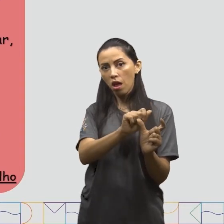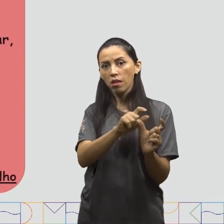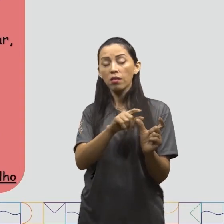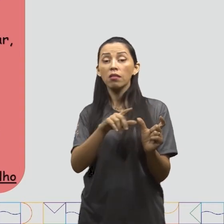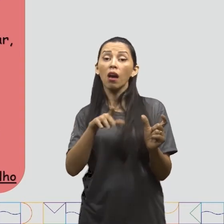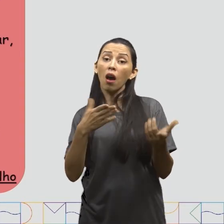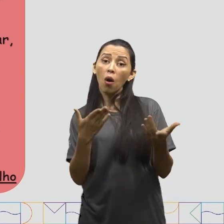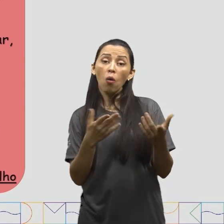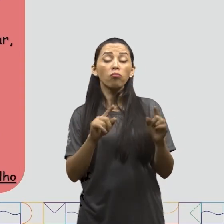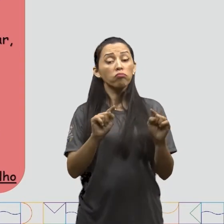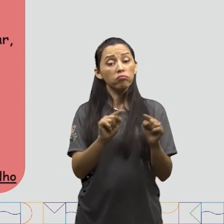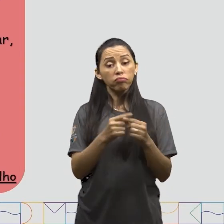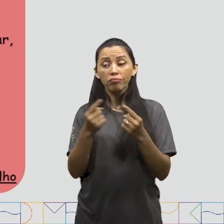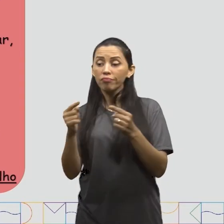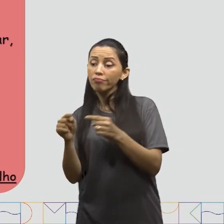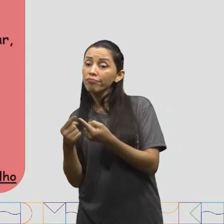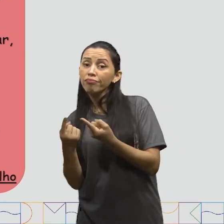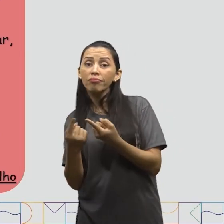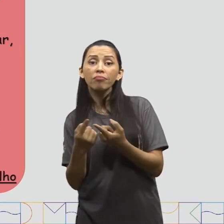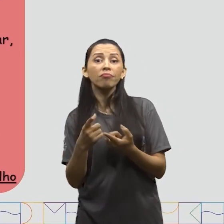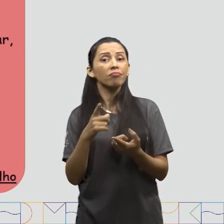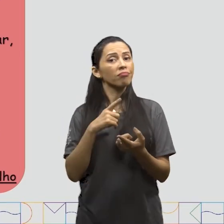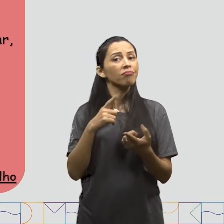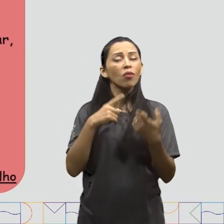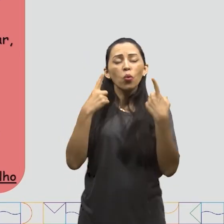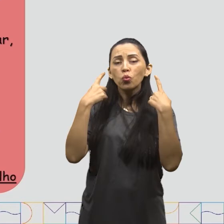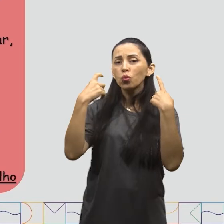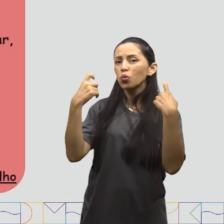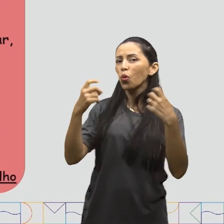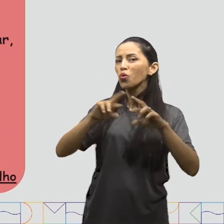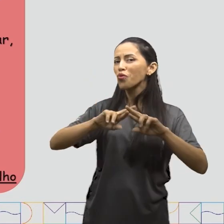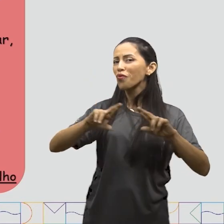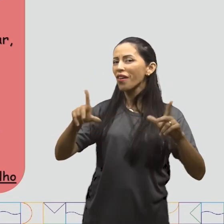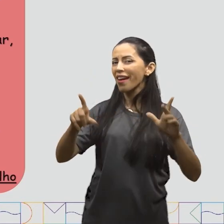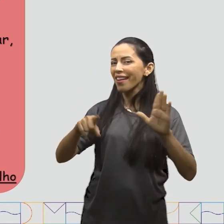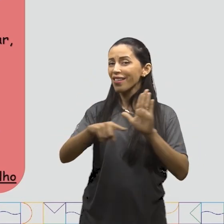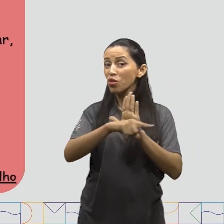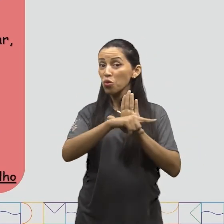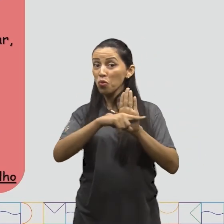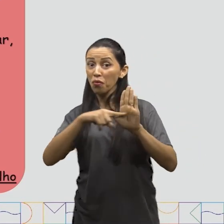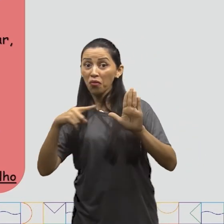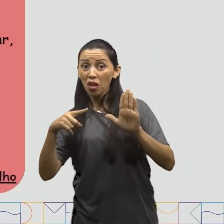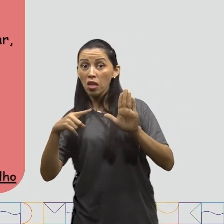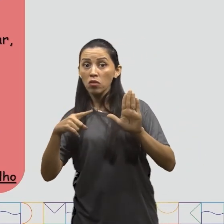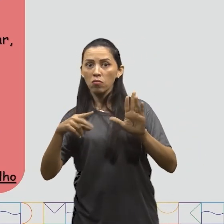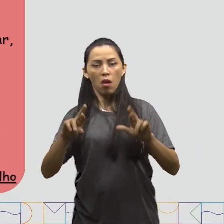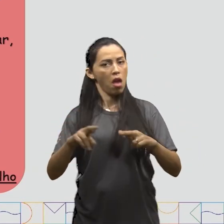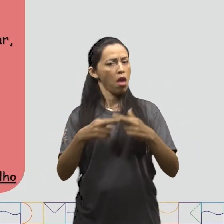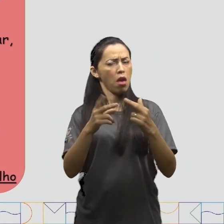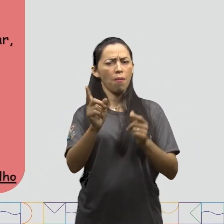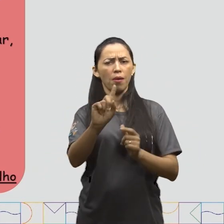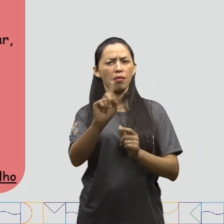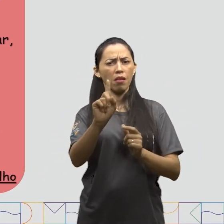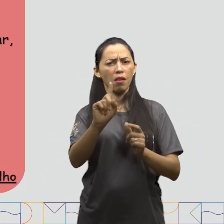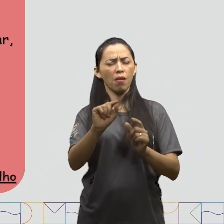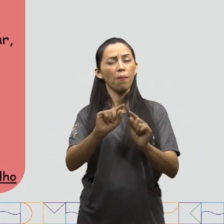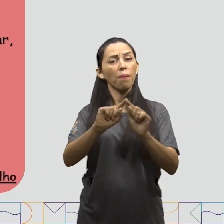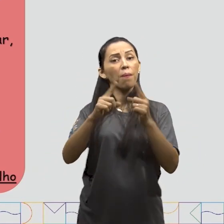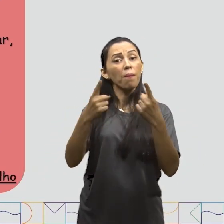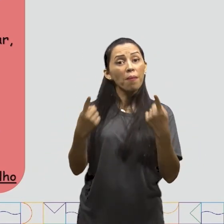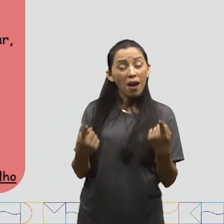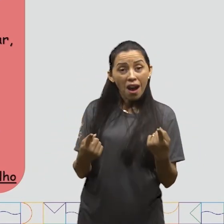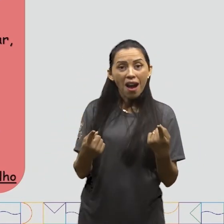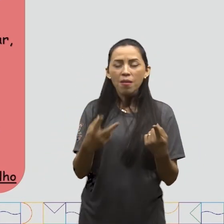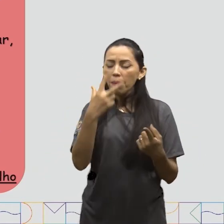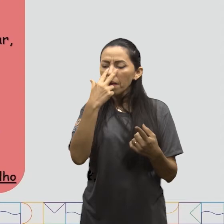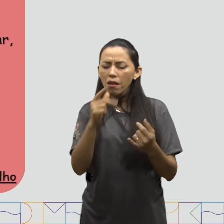já repetido traz um som divertido para o verso. Apesar de não rimar, fica a impressão de